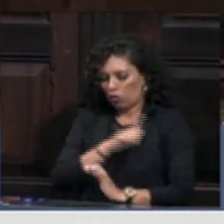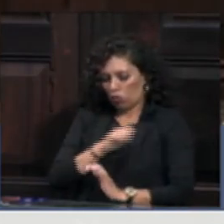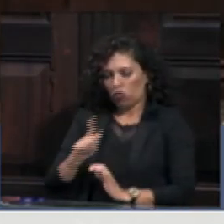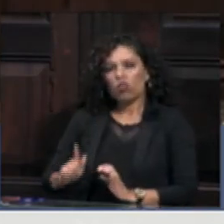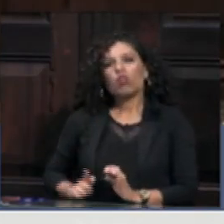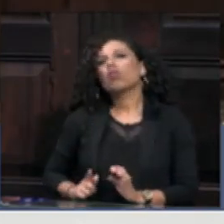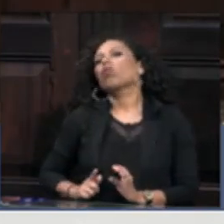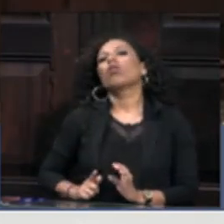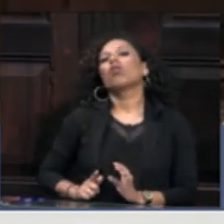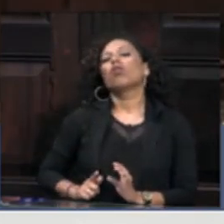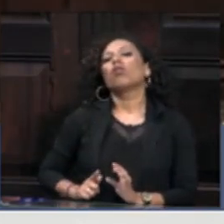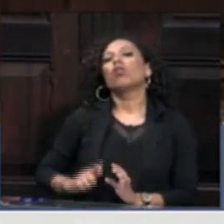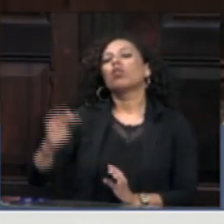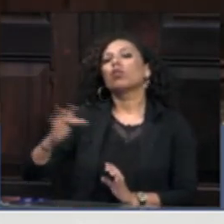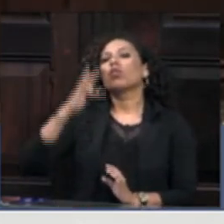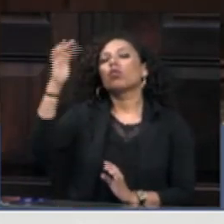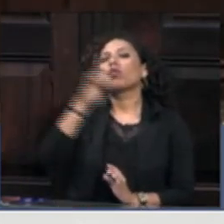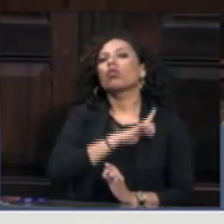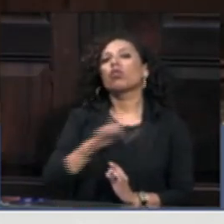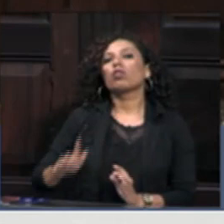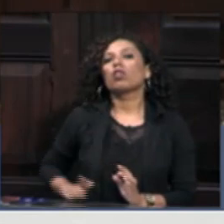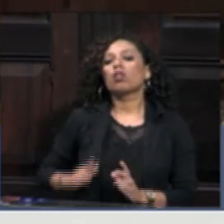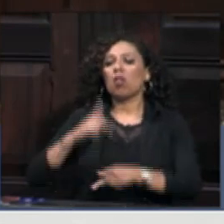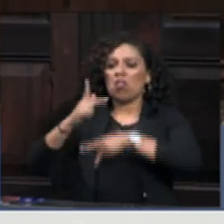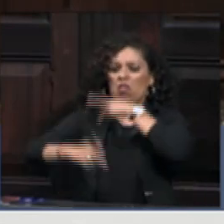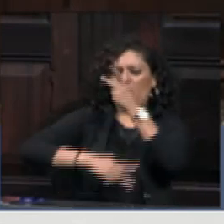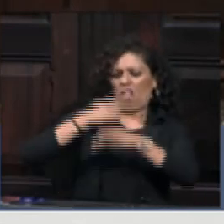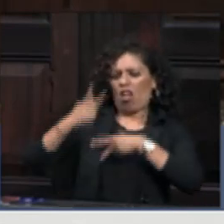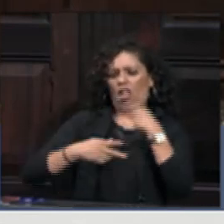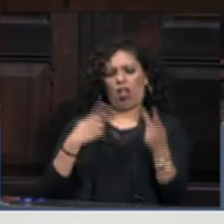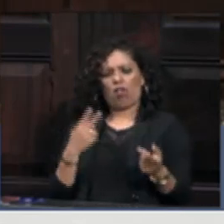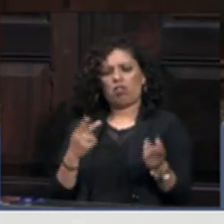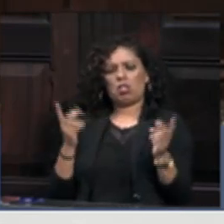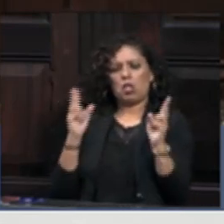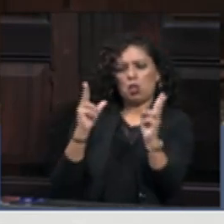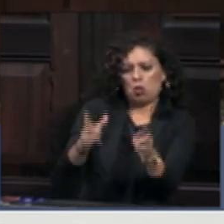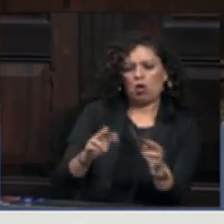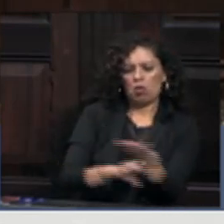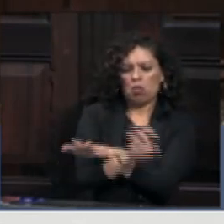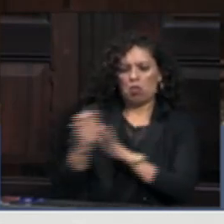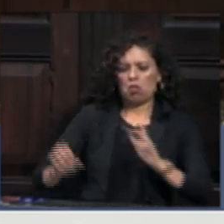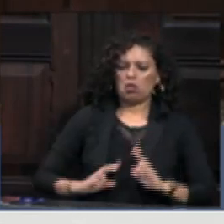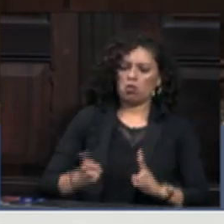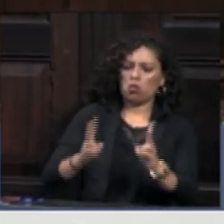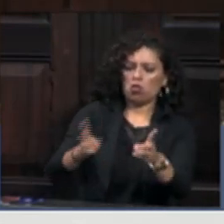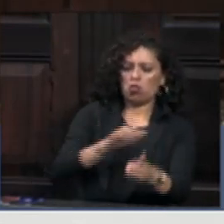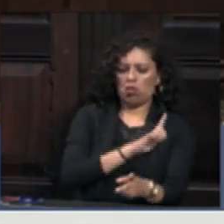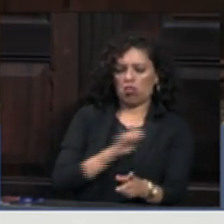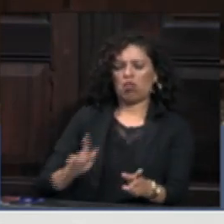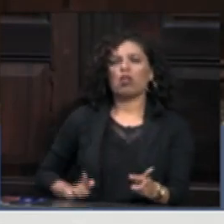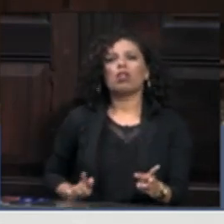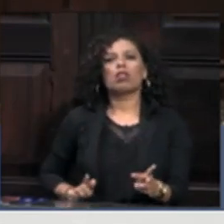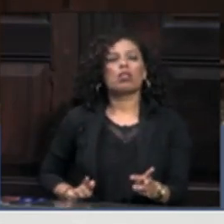proclamavam a defesa da SEDAI, esta casa, antes da eleição, antes do primeiro turno,